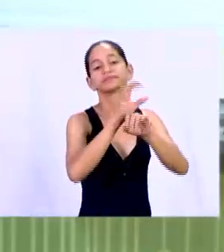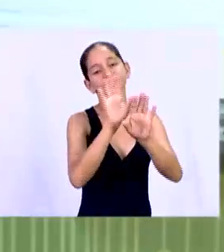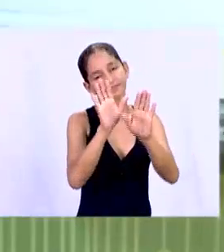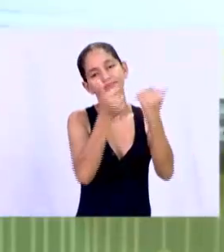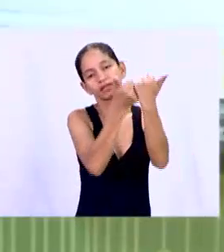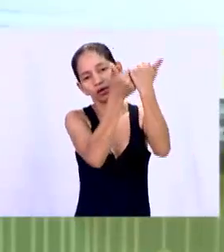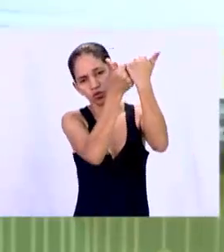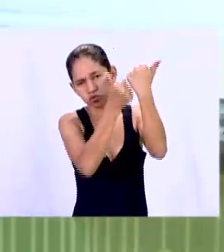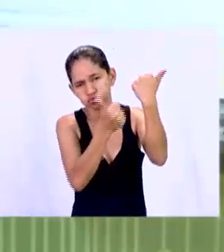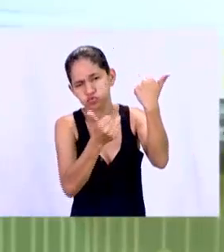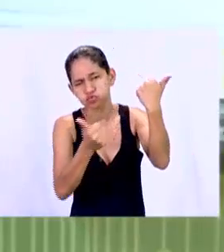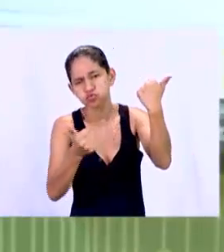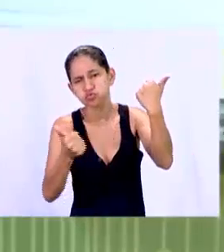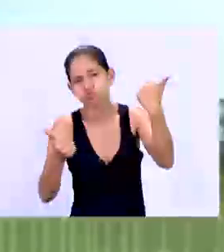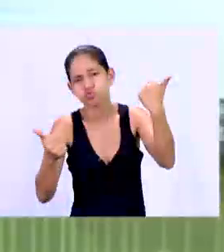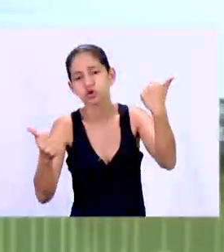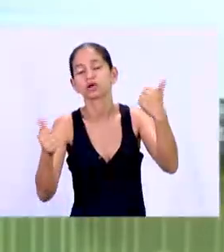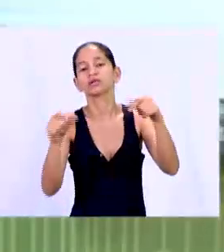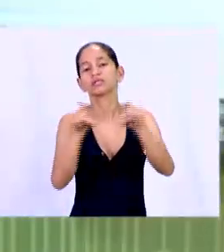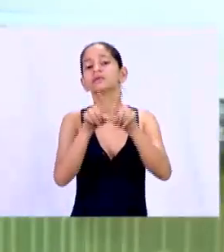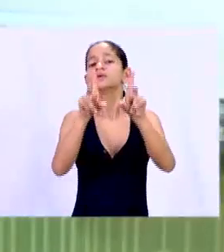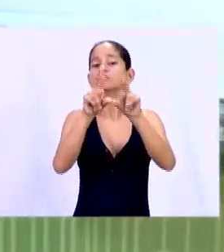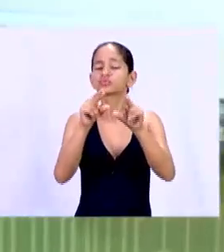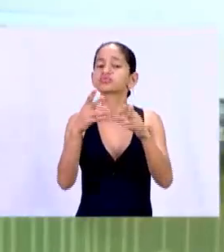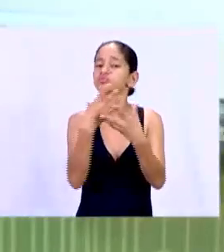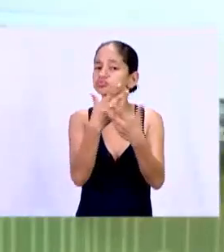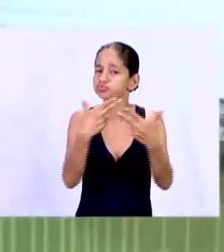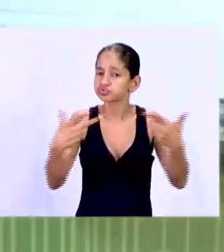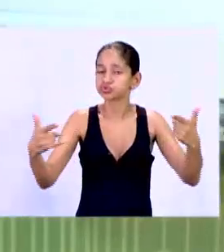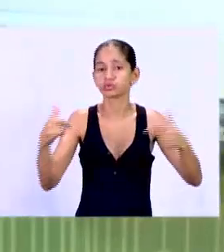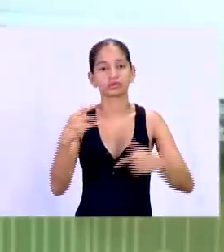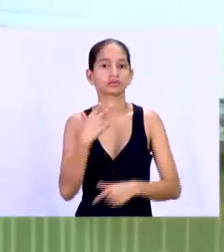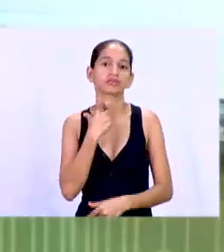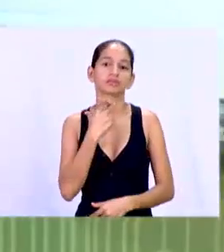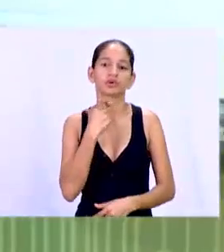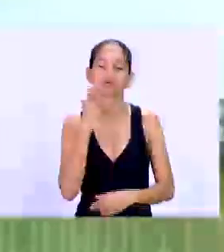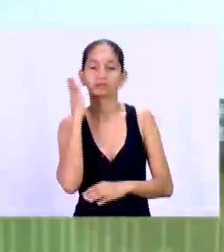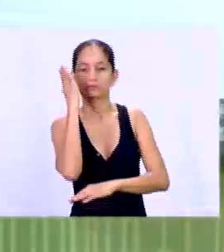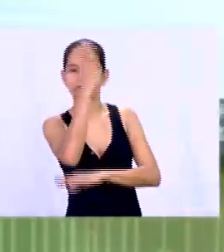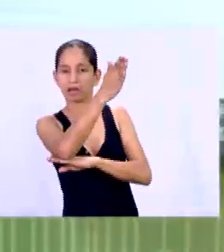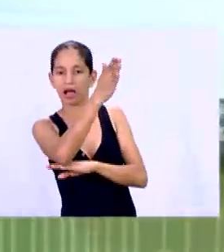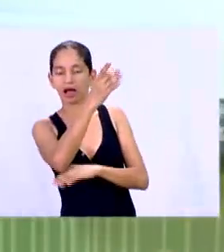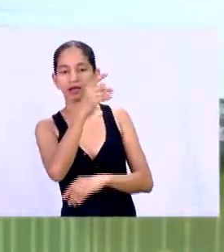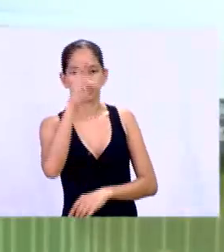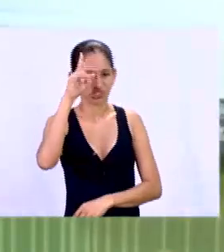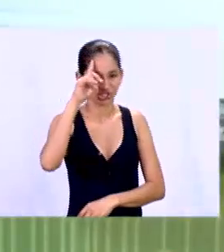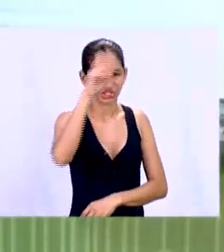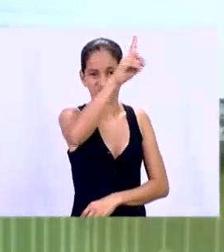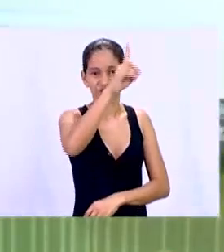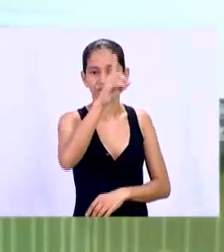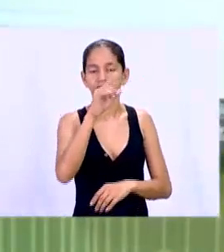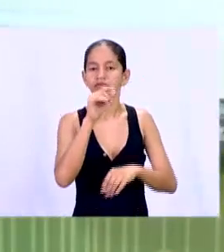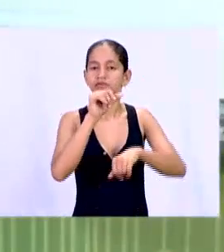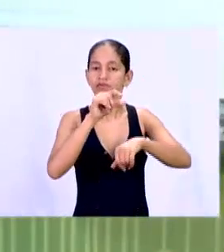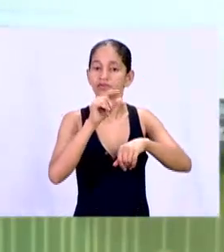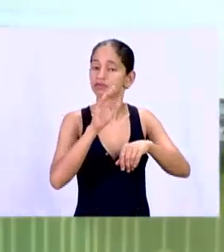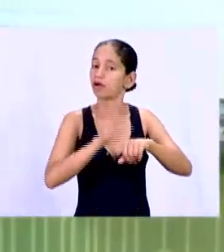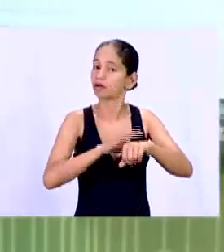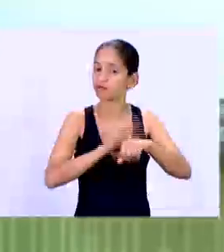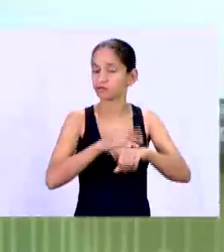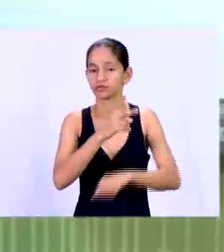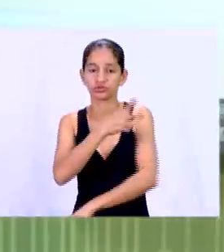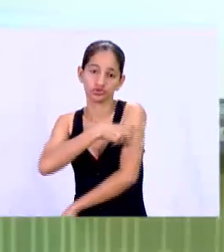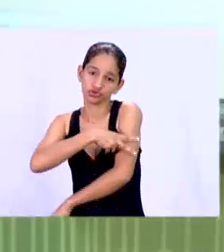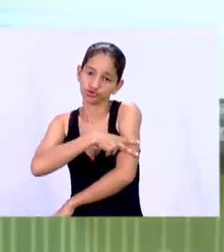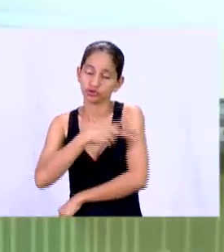e acima dele tem um diretor, por exemplo. Você não pode ir falar diretamente com o diretor, você tem que falar com o seu